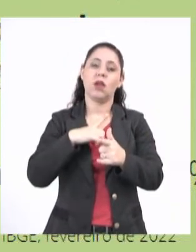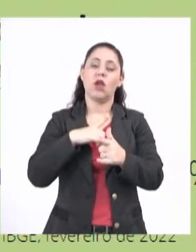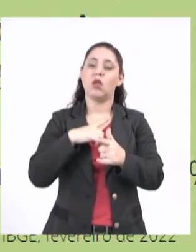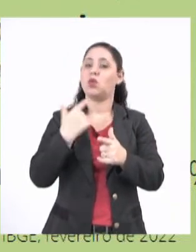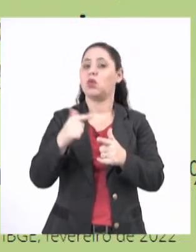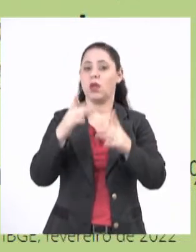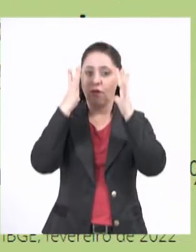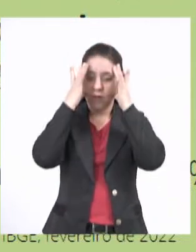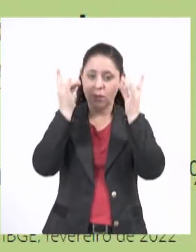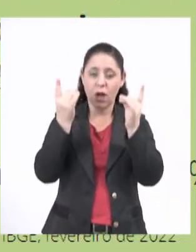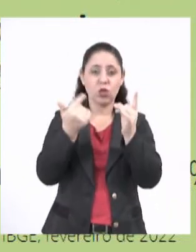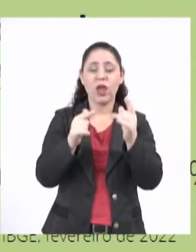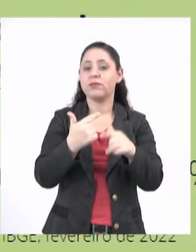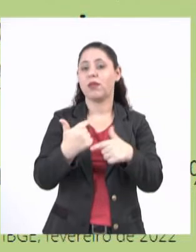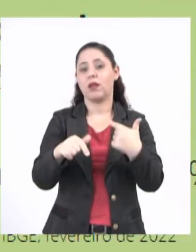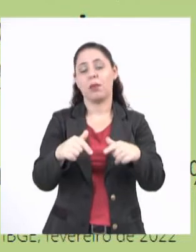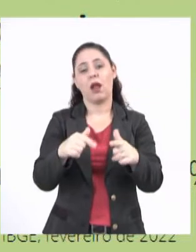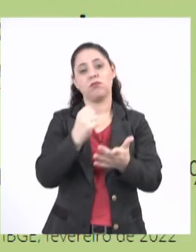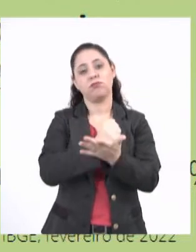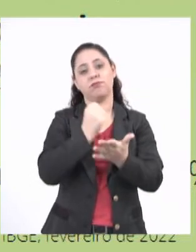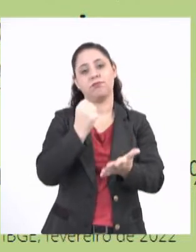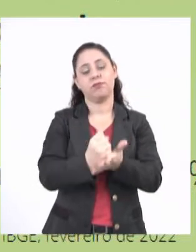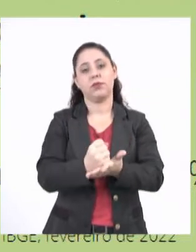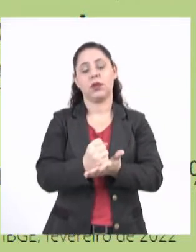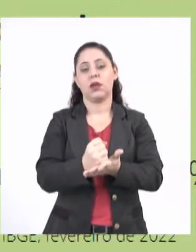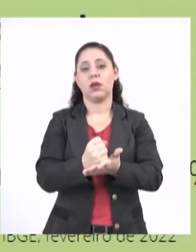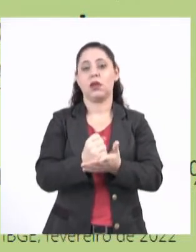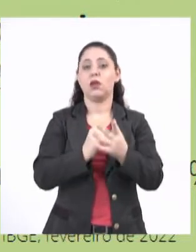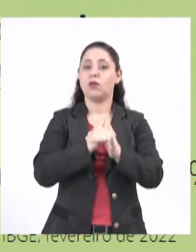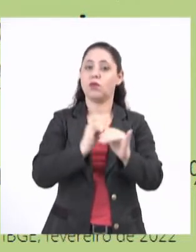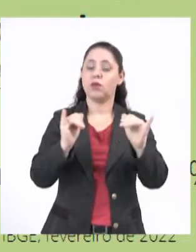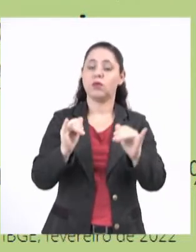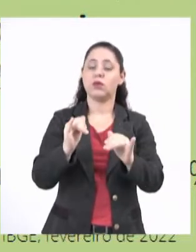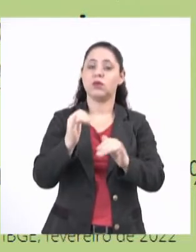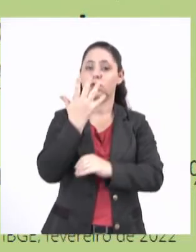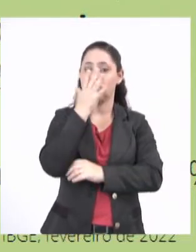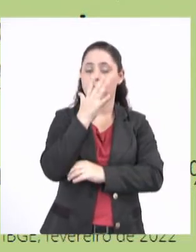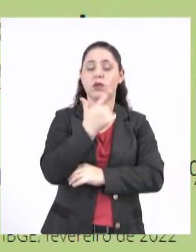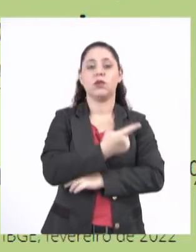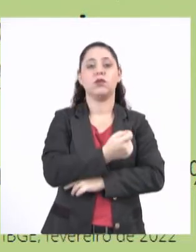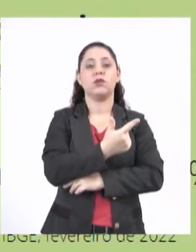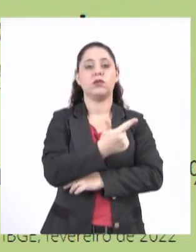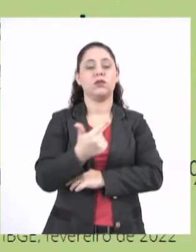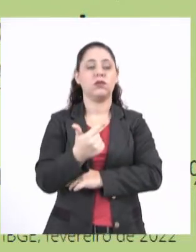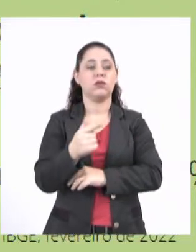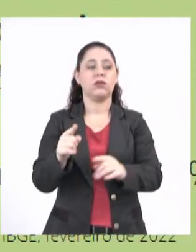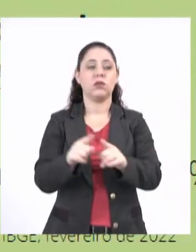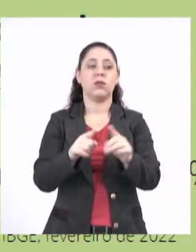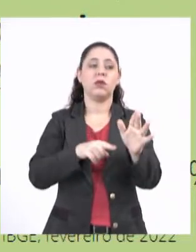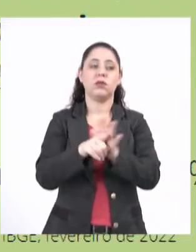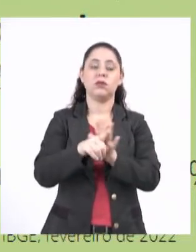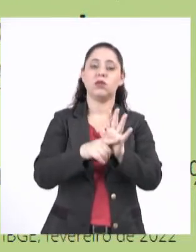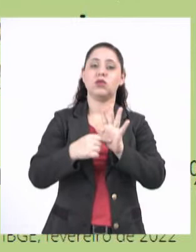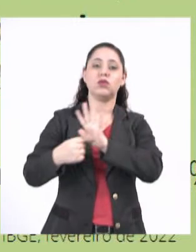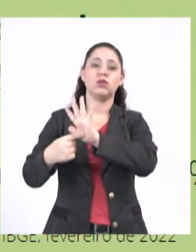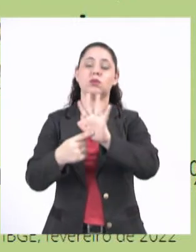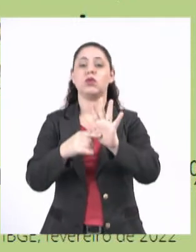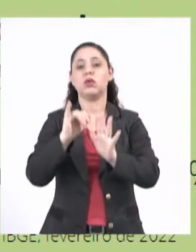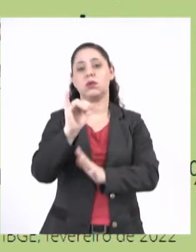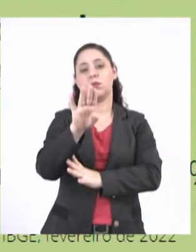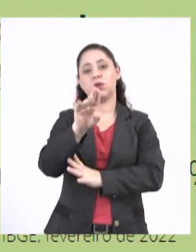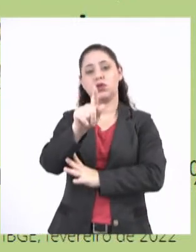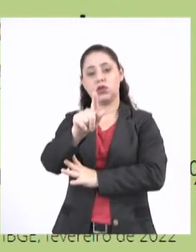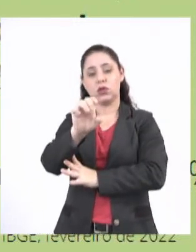do trabalho. Então, isso aí são dados de fevereiro de 2022 também, aí da PNAD, da Pesquisa de Amostra de Domicílios do IBGE, que